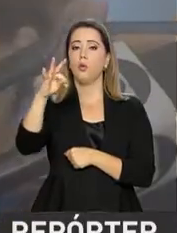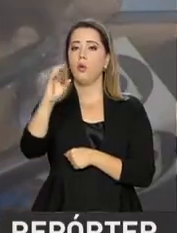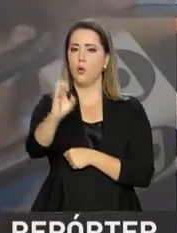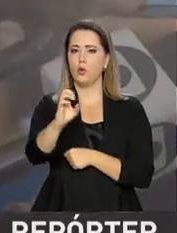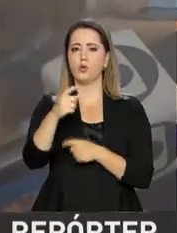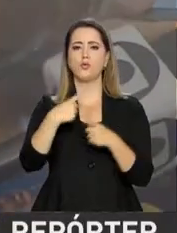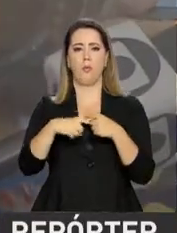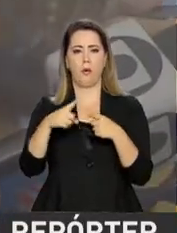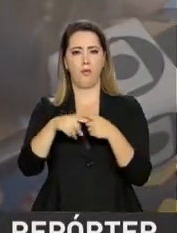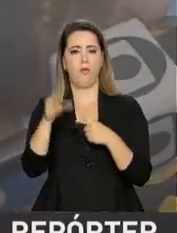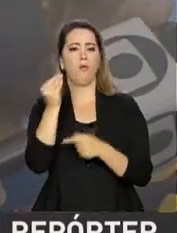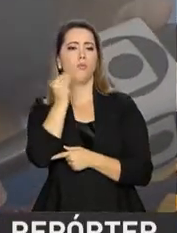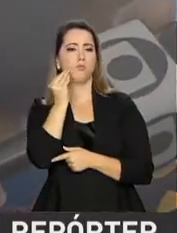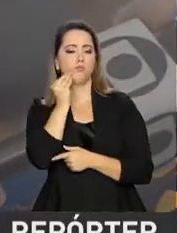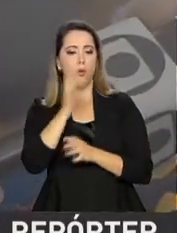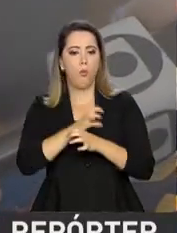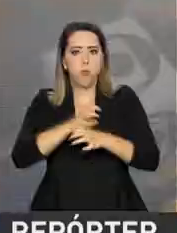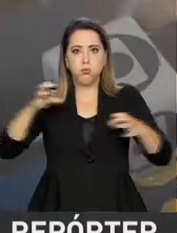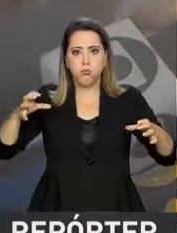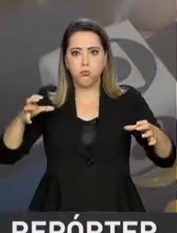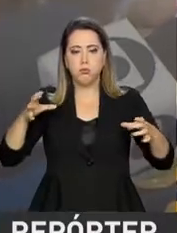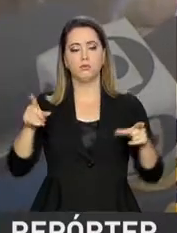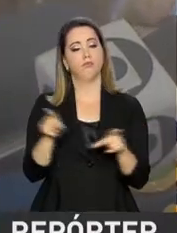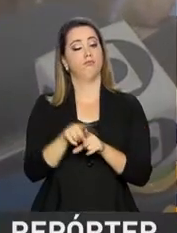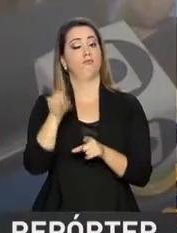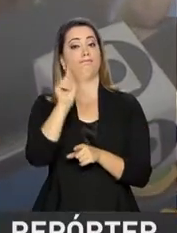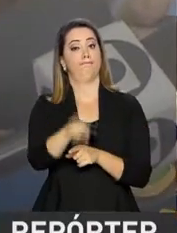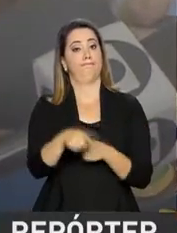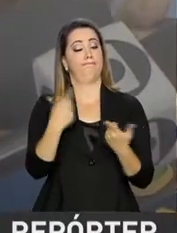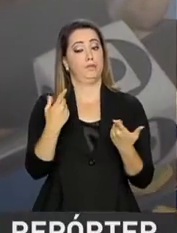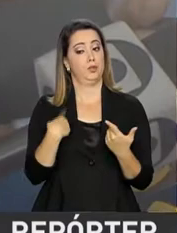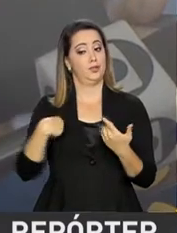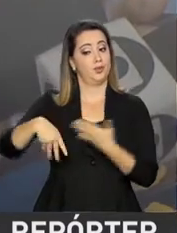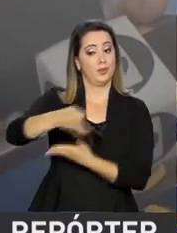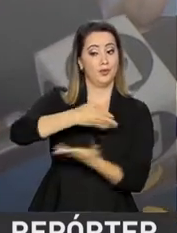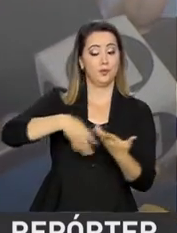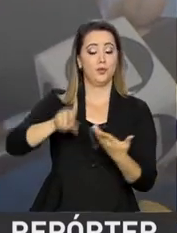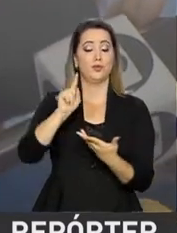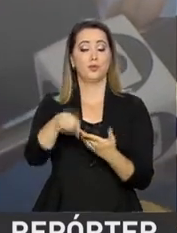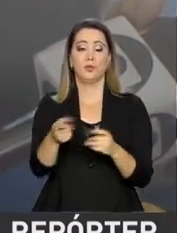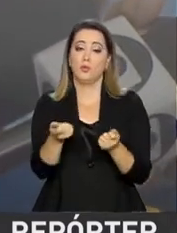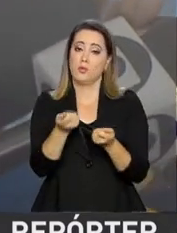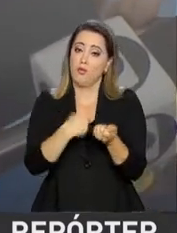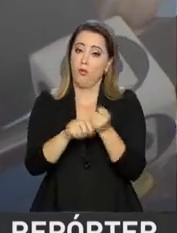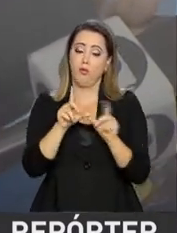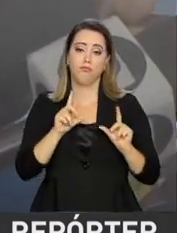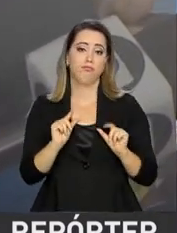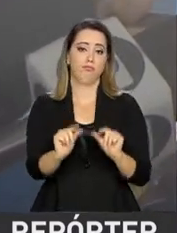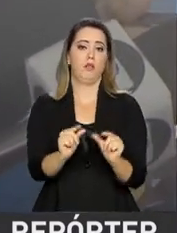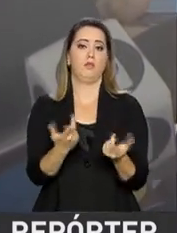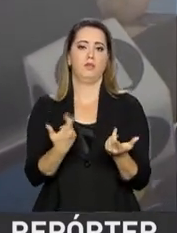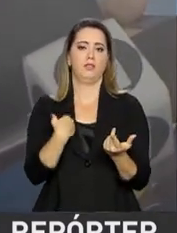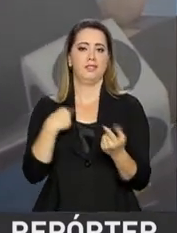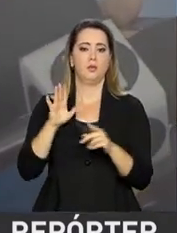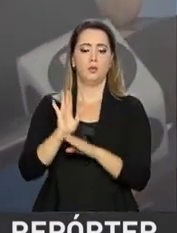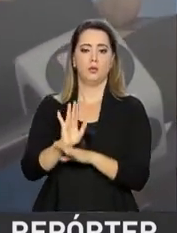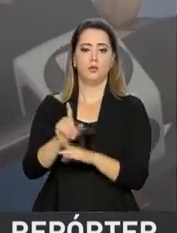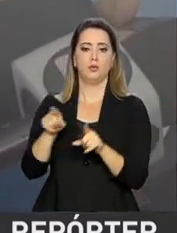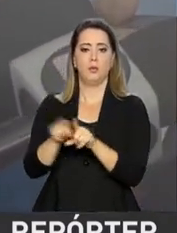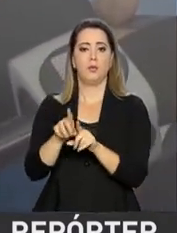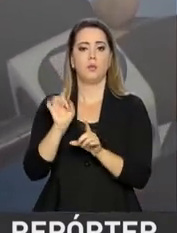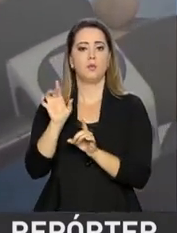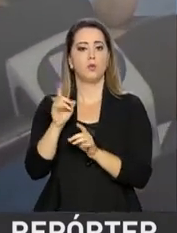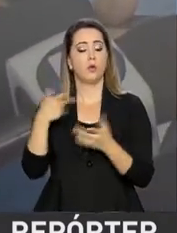nosso fluxo comercial coreia do norte é muito pequeno sanções comerciais opções de qualquer natureza nós o apoiamos e aceitamos